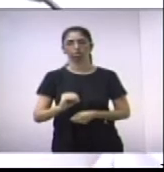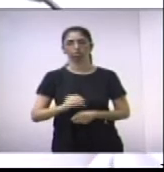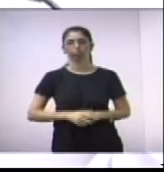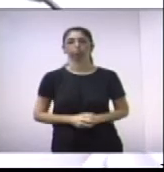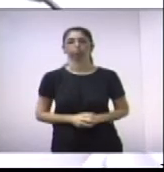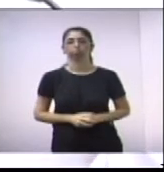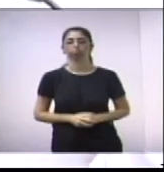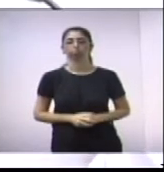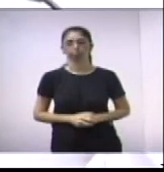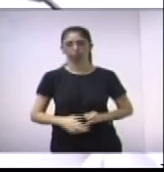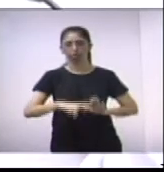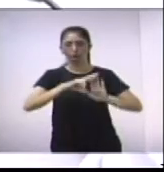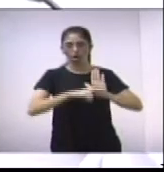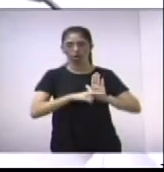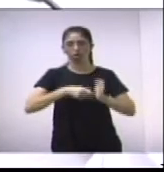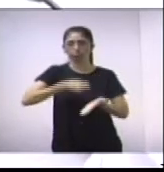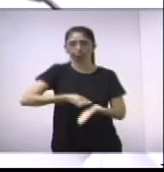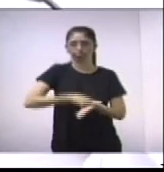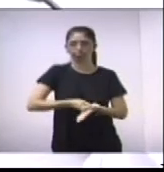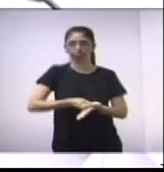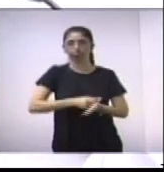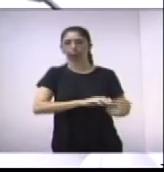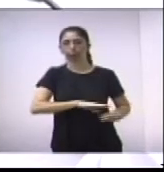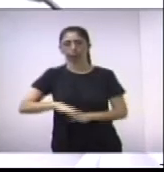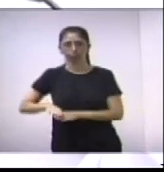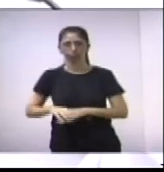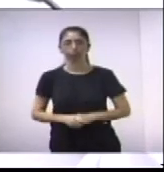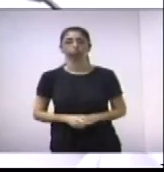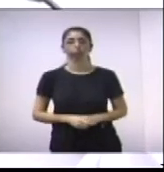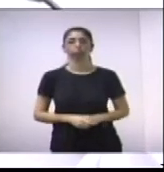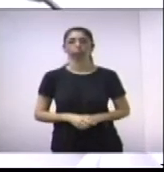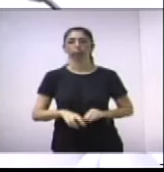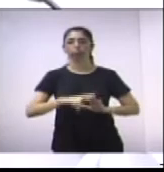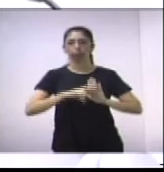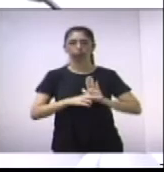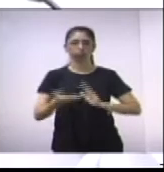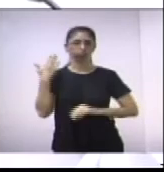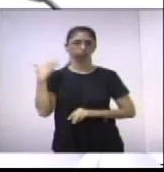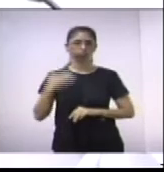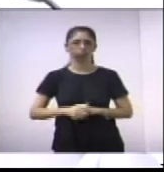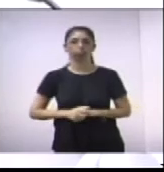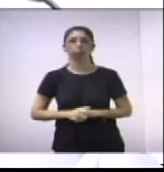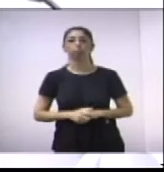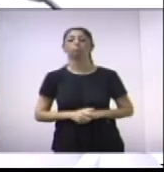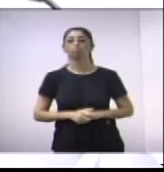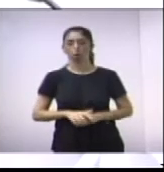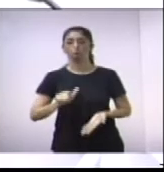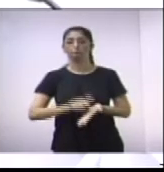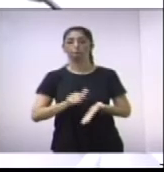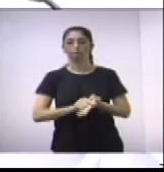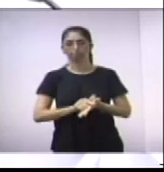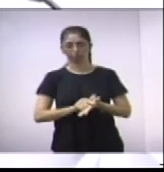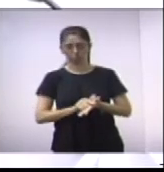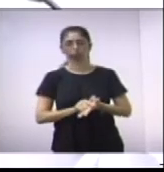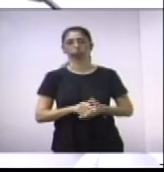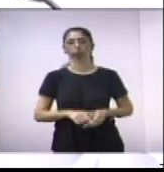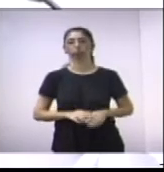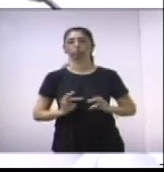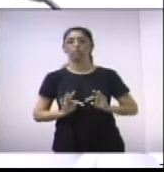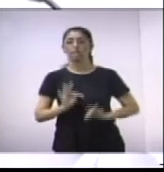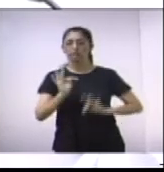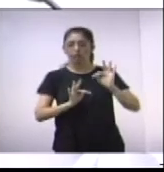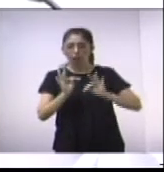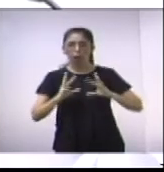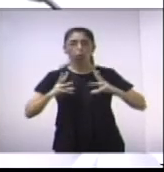Exigências respectivas. Regulamento anteriores. Ficha técnica de samba de escola de samba.